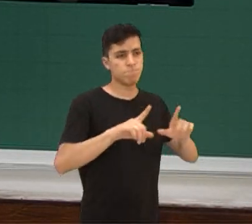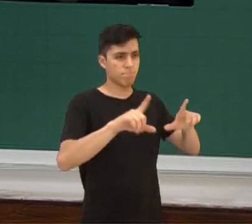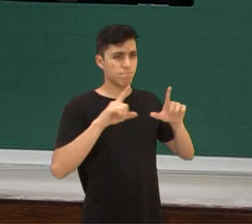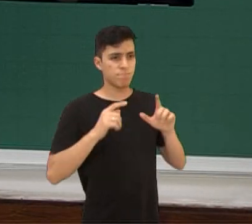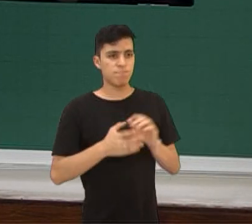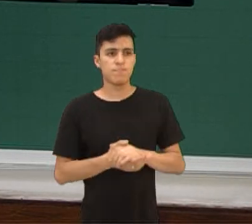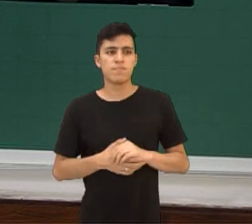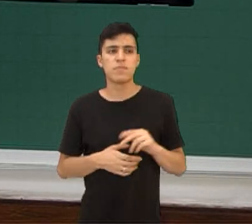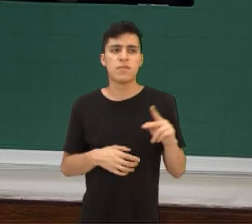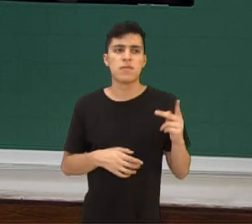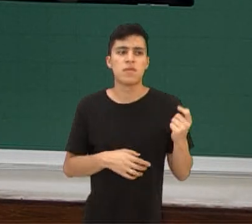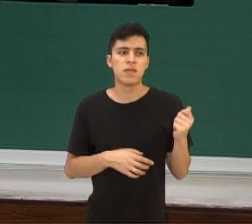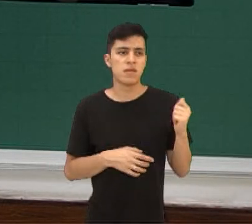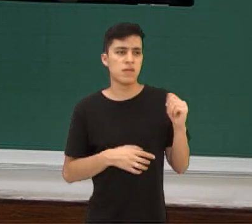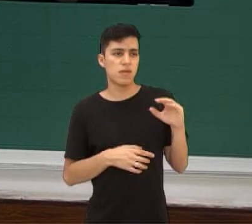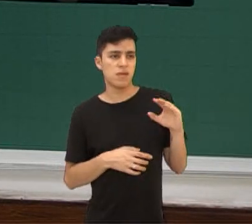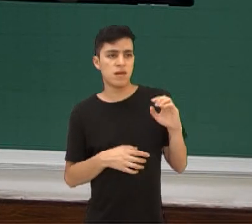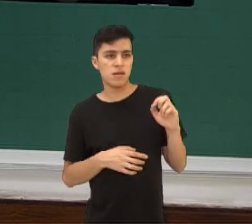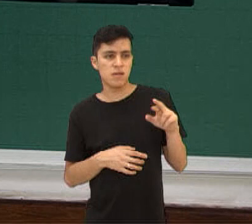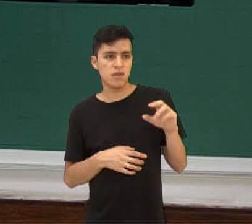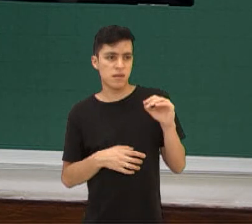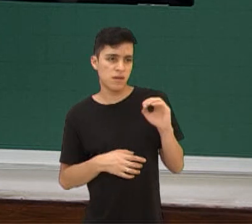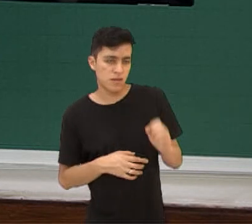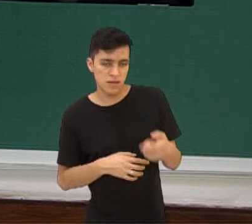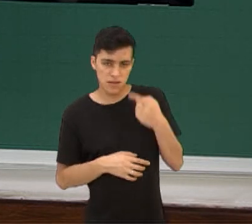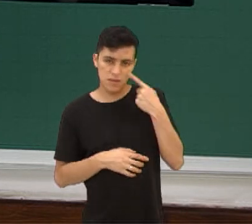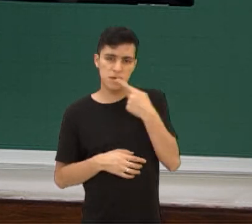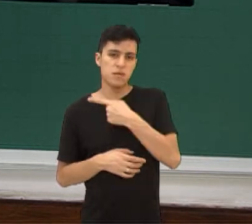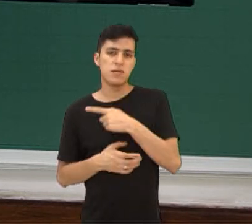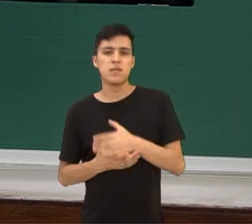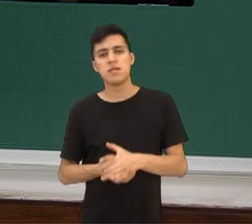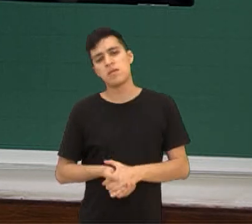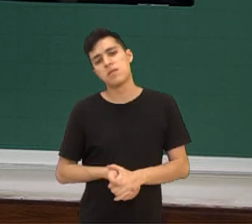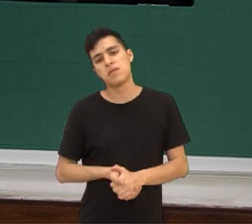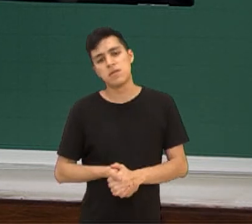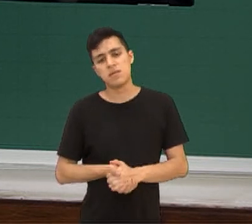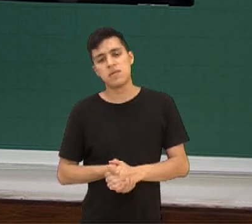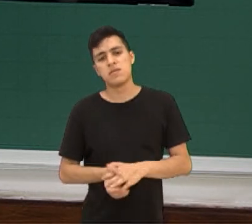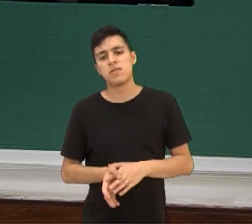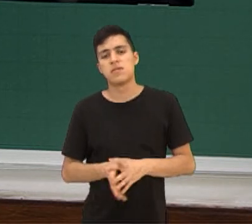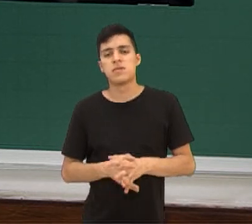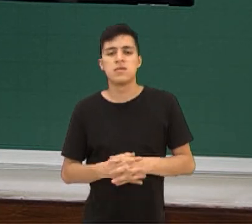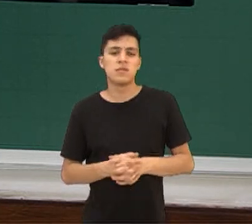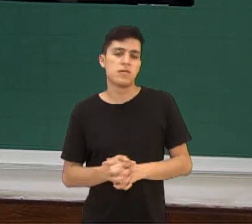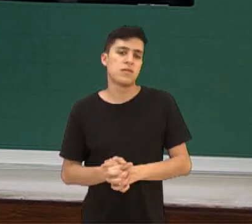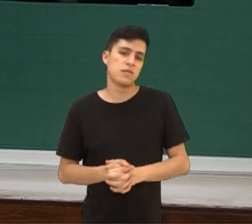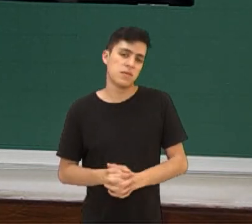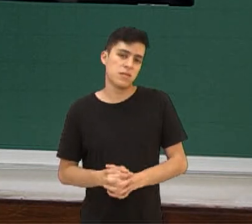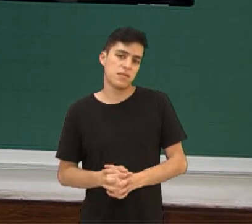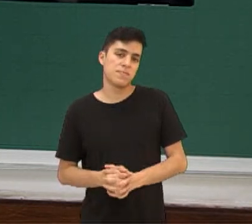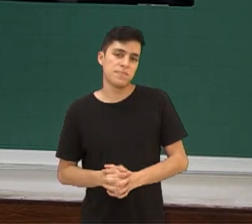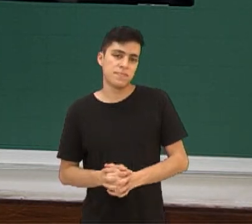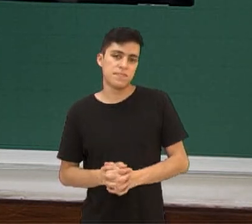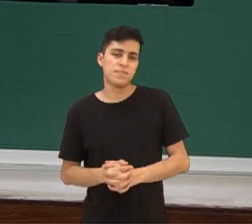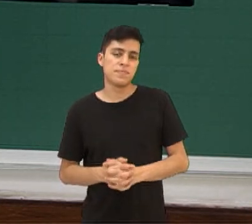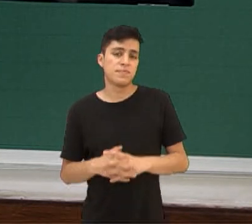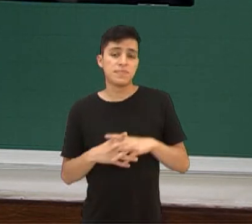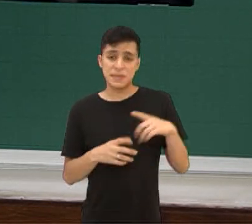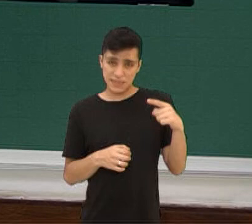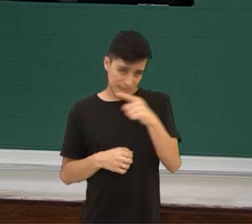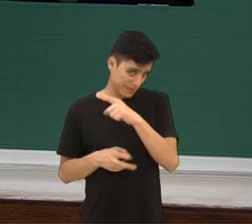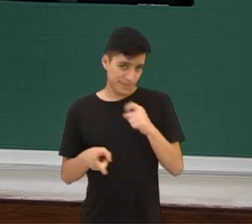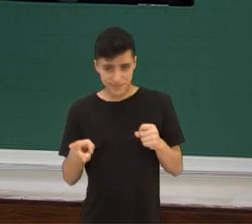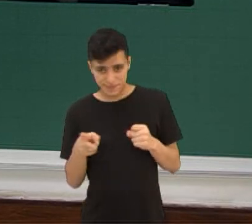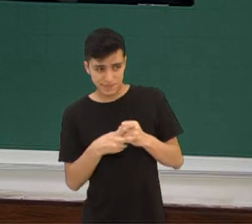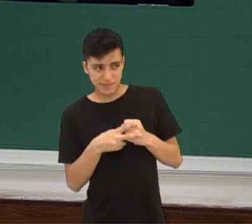hacer-se. Cambio de idade, cambio de ideologia, de profissão, implica a vontade do sujeito. Então, esse